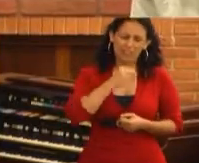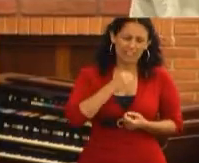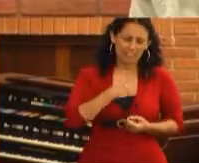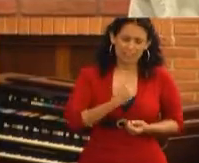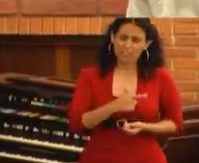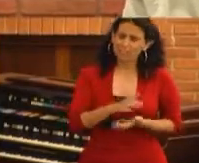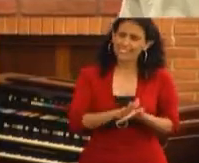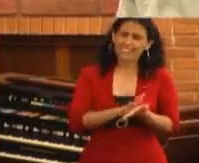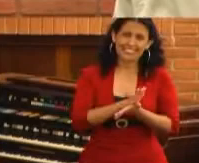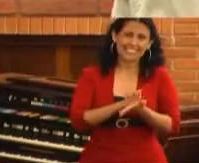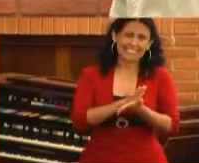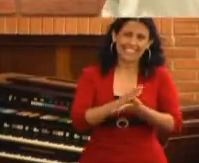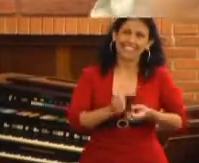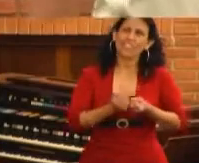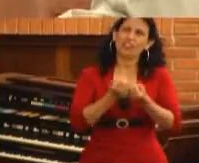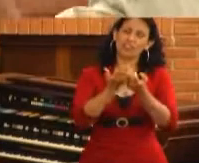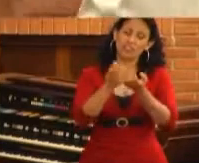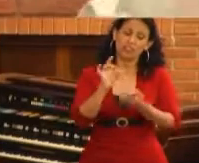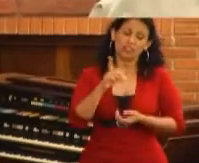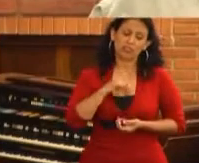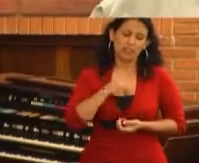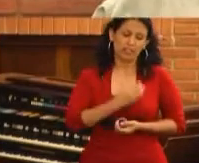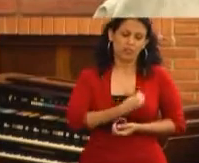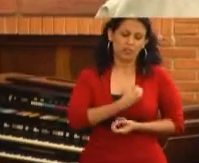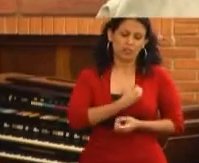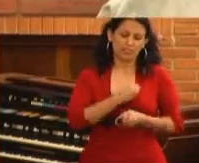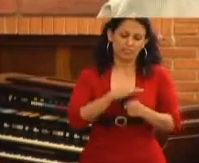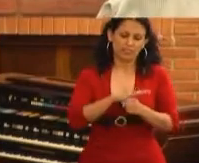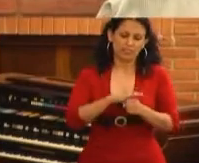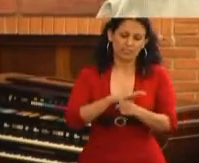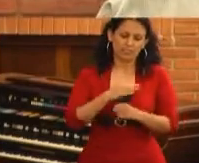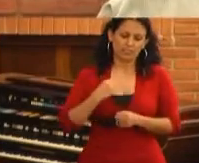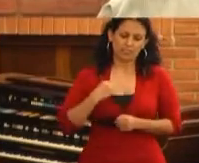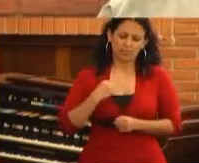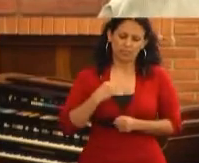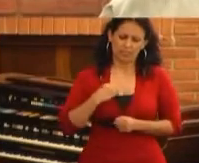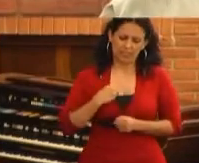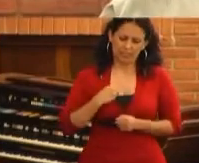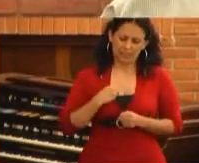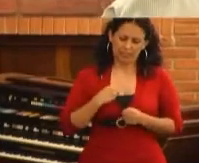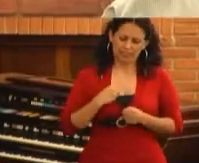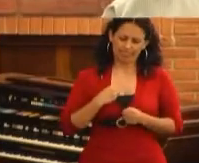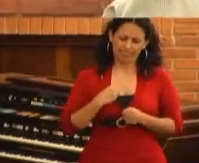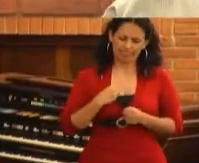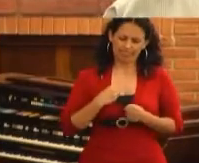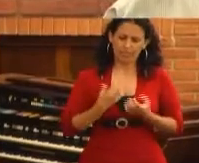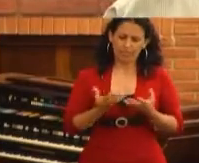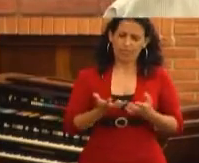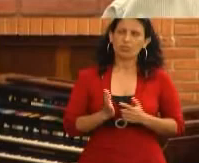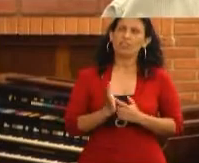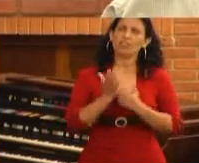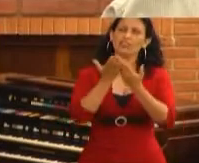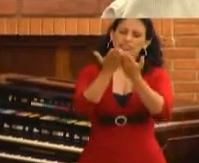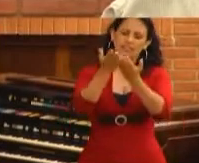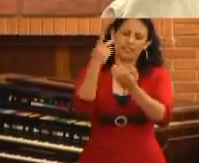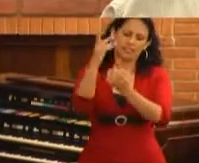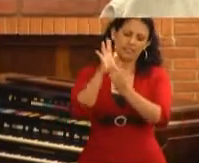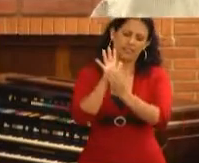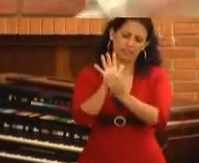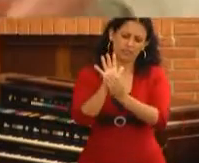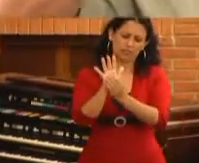pecados. Eu quero entregar a minha vida ao Senhor. Opera uma libertação.